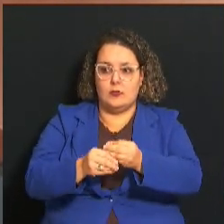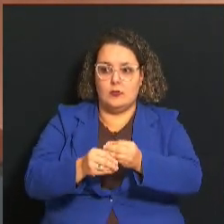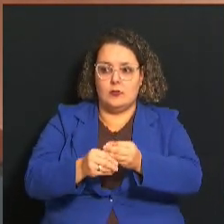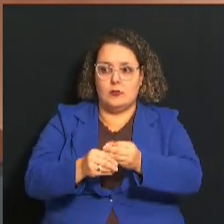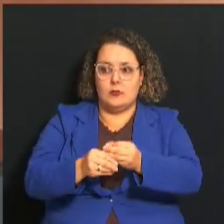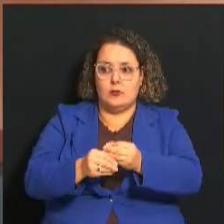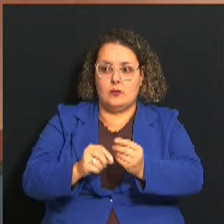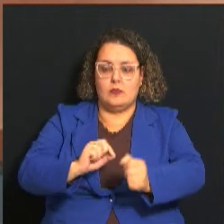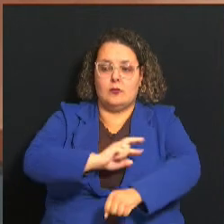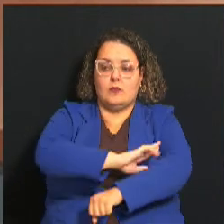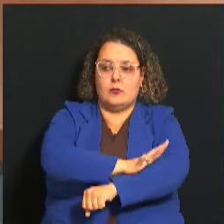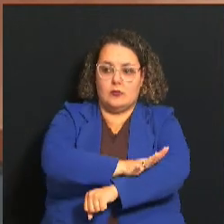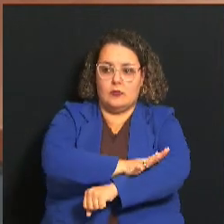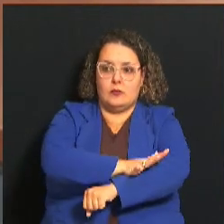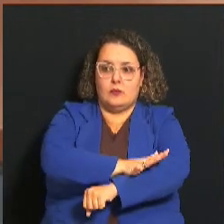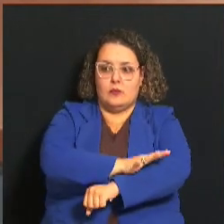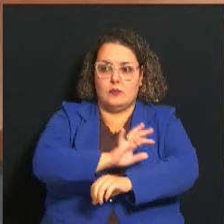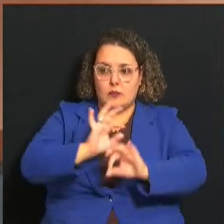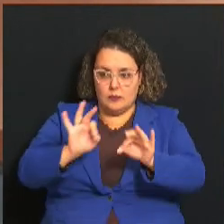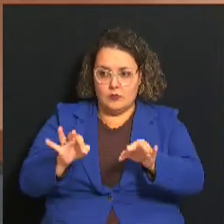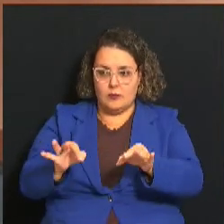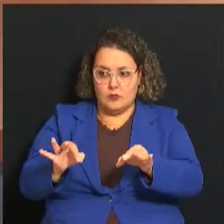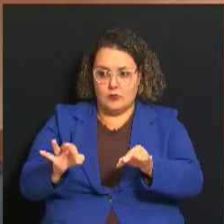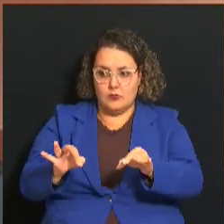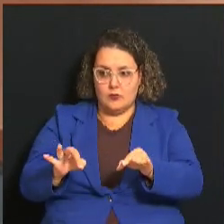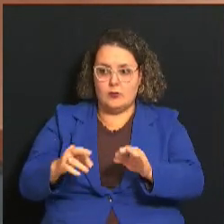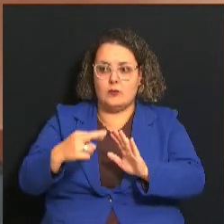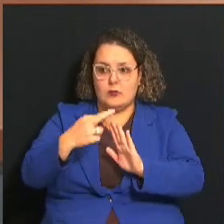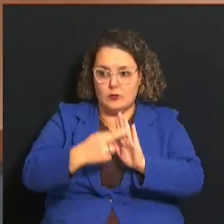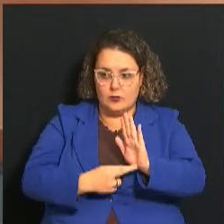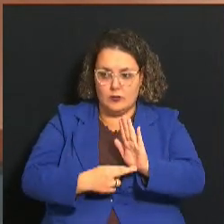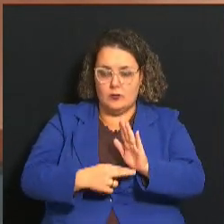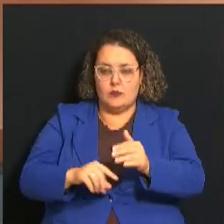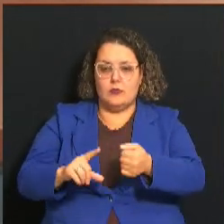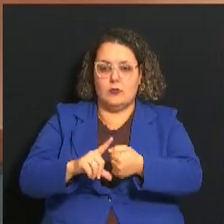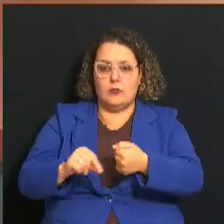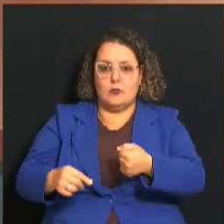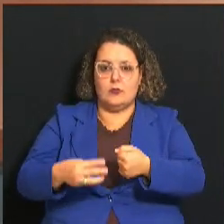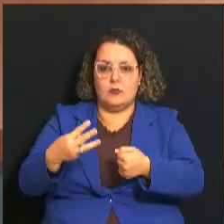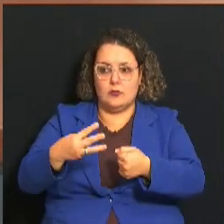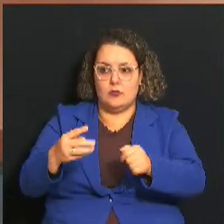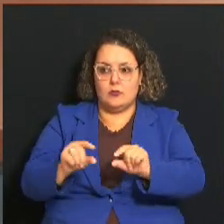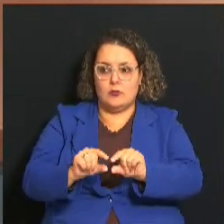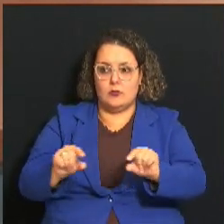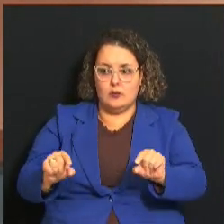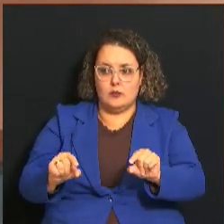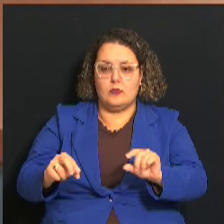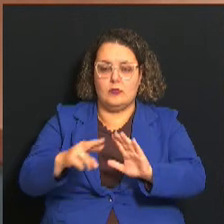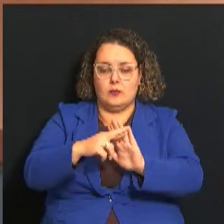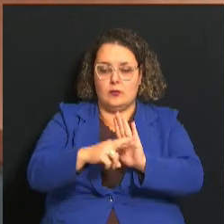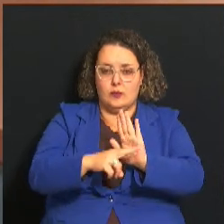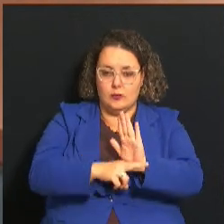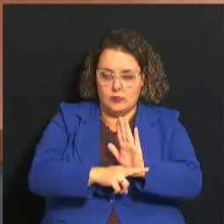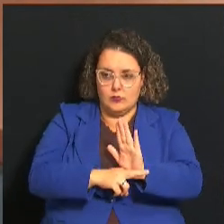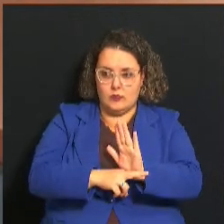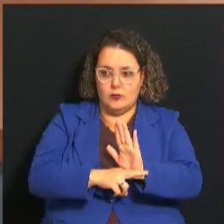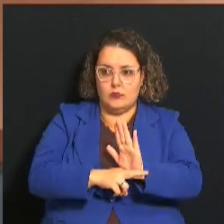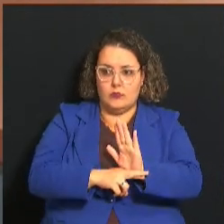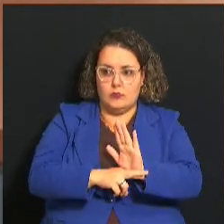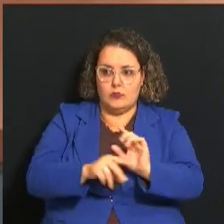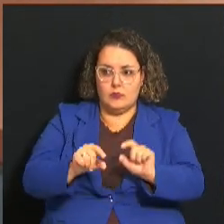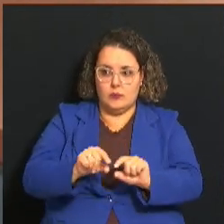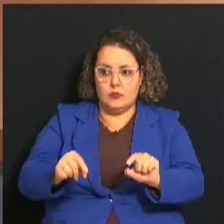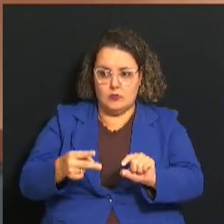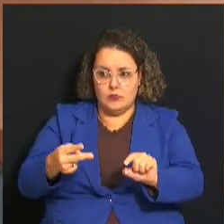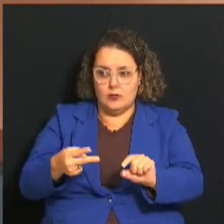racismo ambiental. Está já composto na redação do artigo 3º do regimento, certo? Inciso 2.